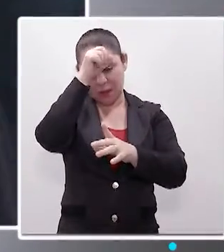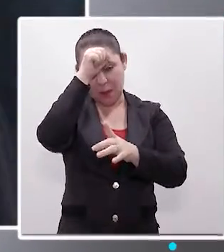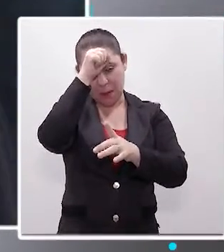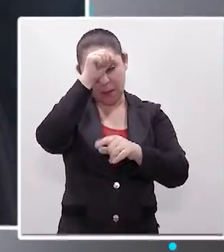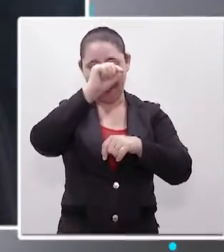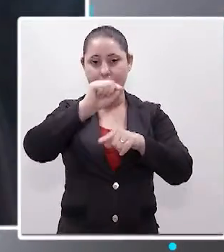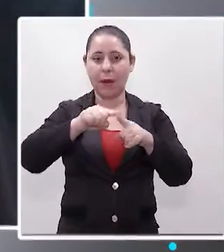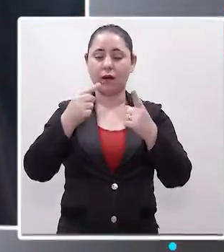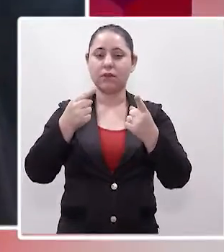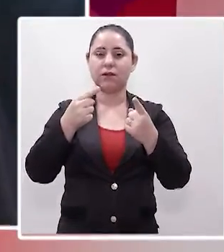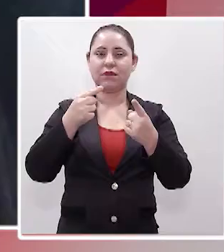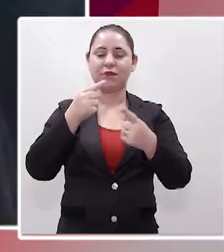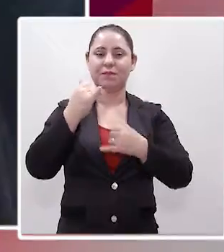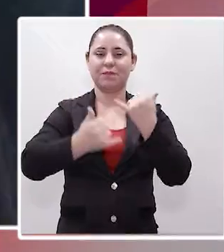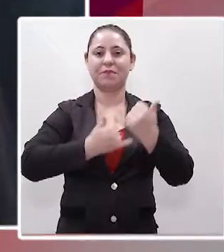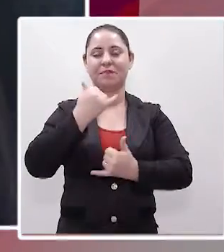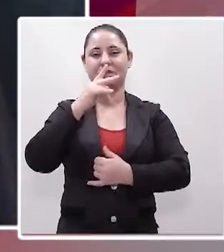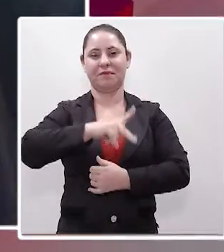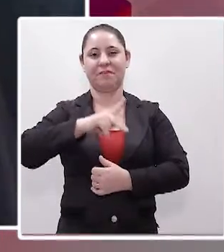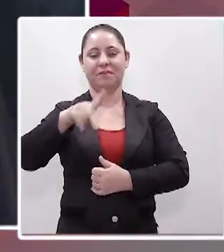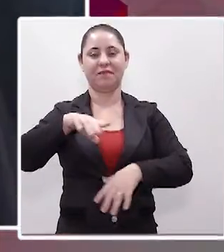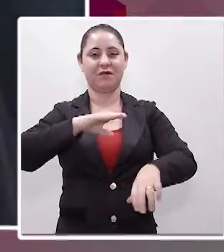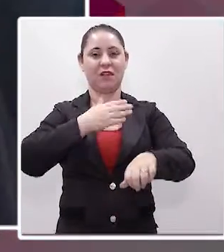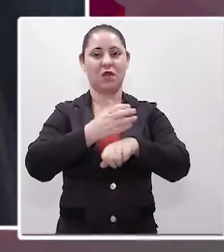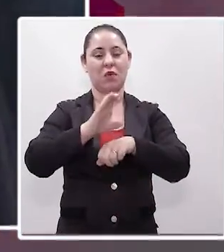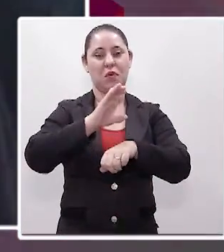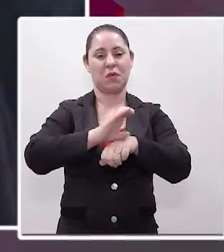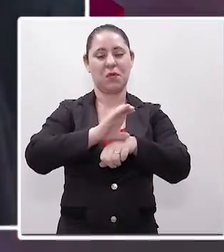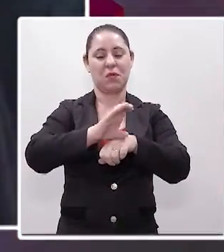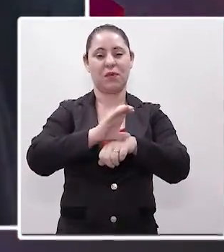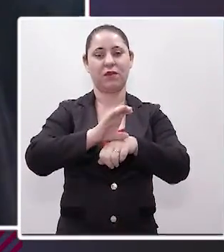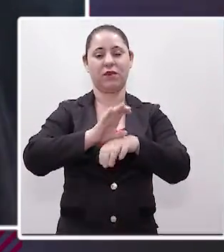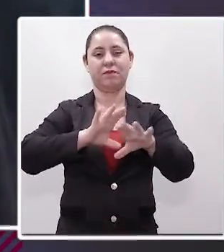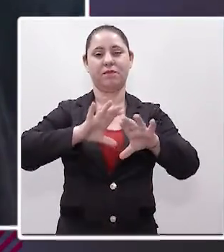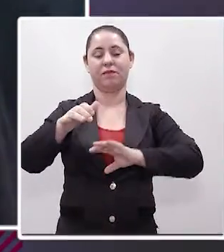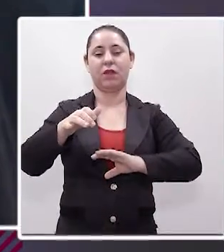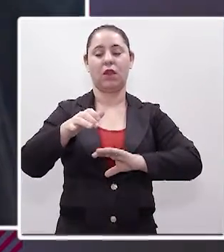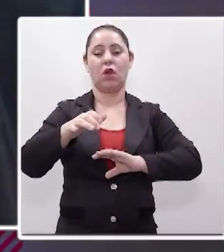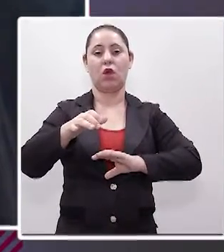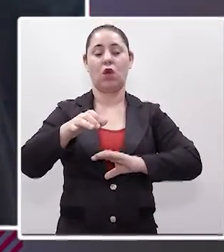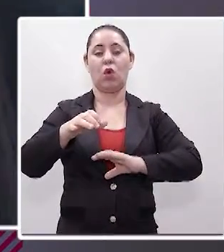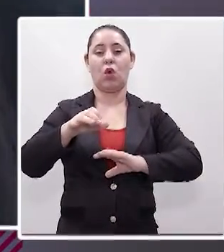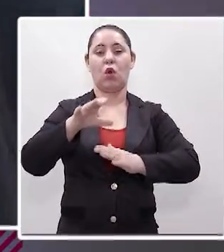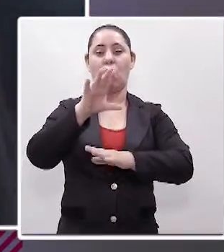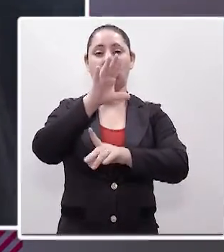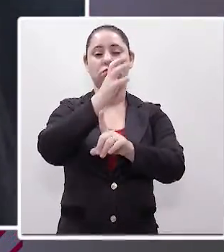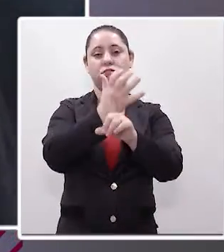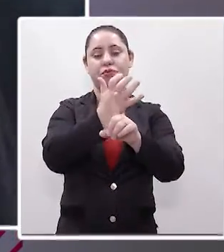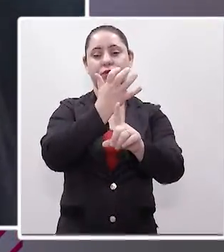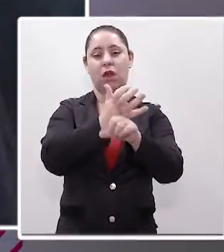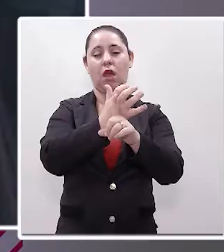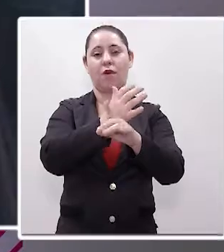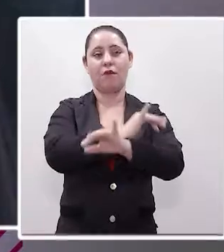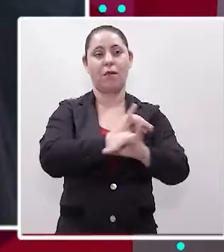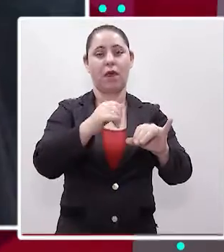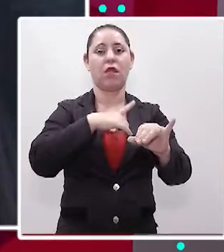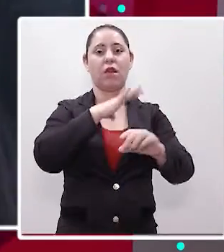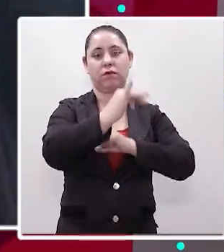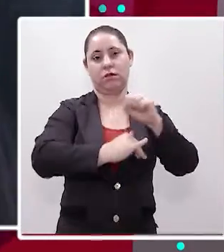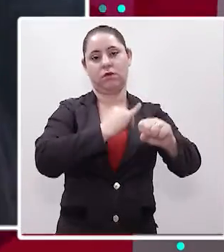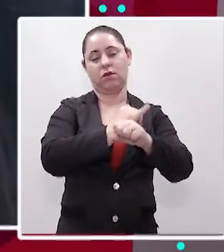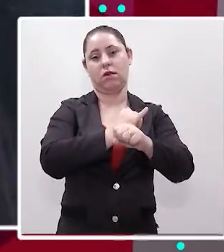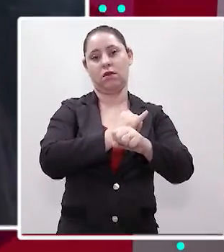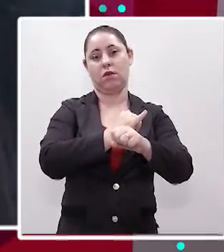conteúdos, né? Eu sempre brinco com os professores quando eu faço formação que conteúdo e informação a gente encontra